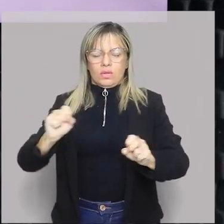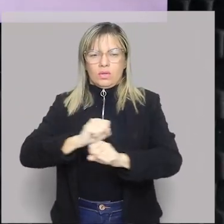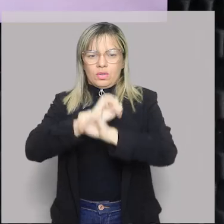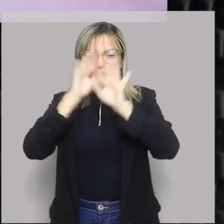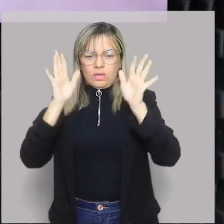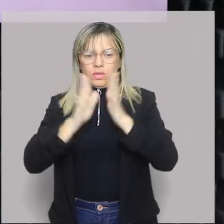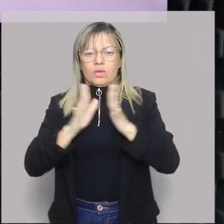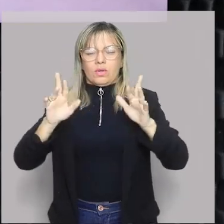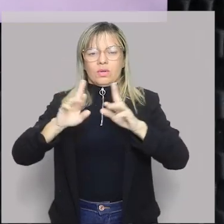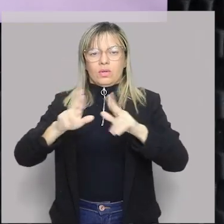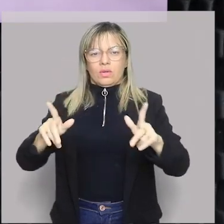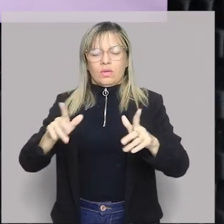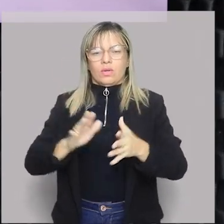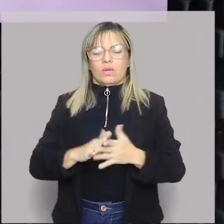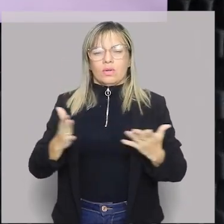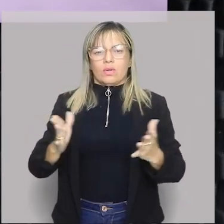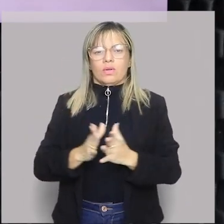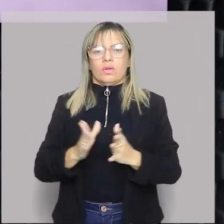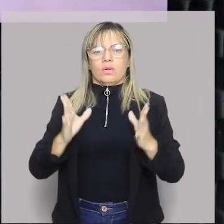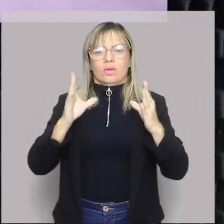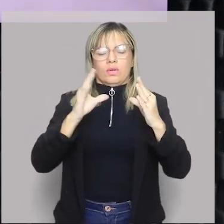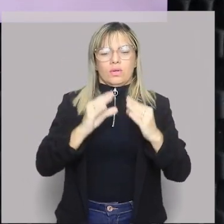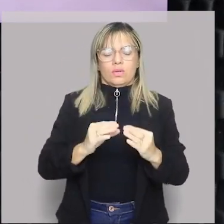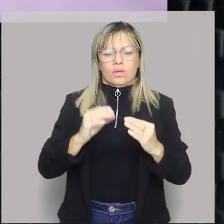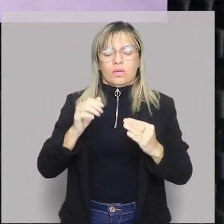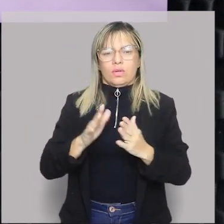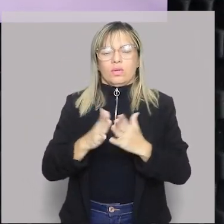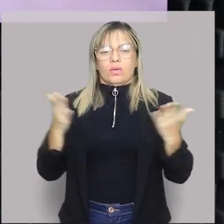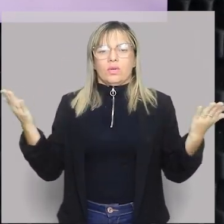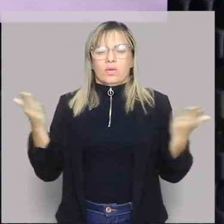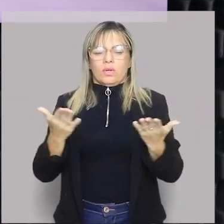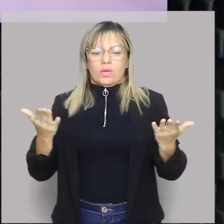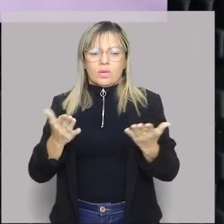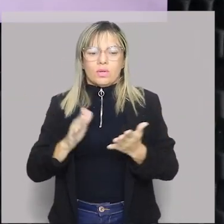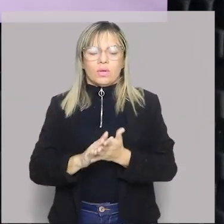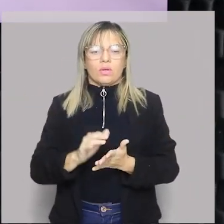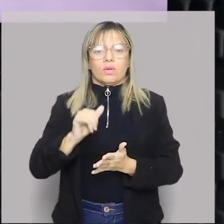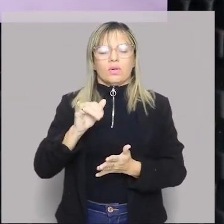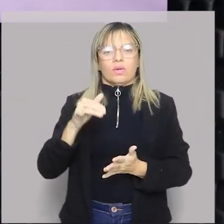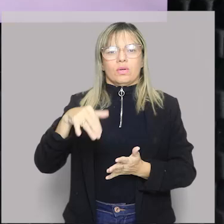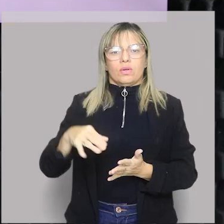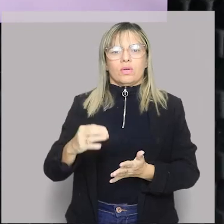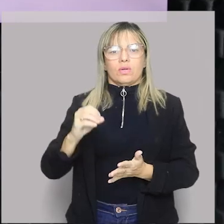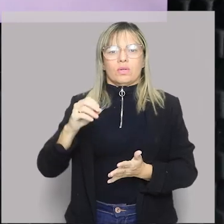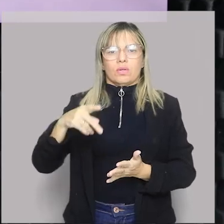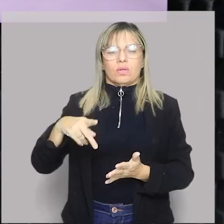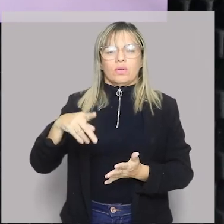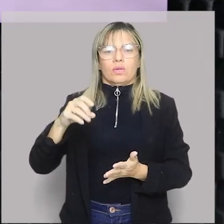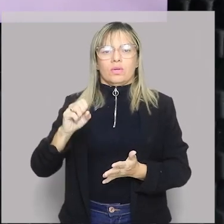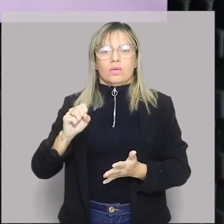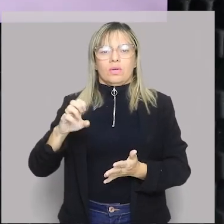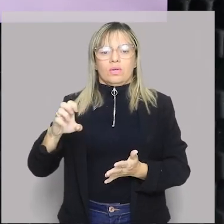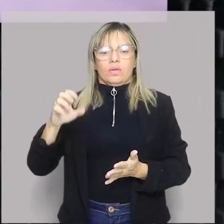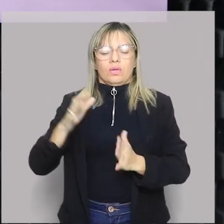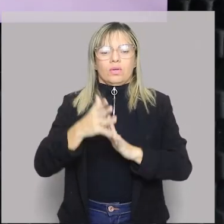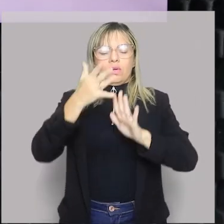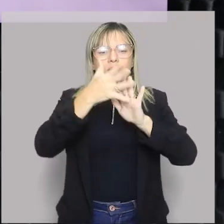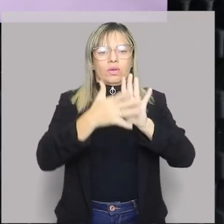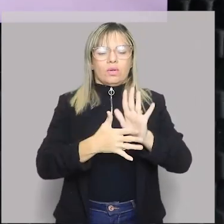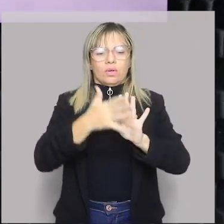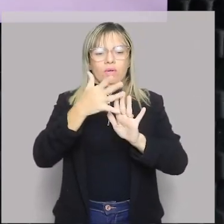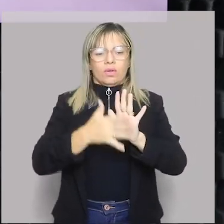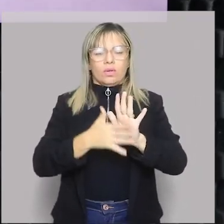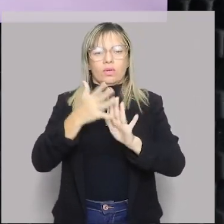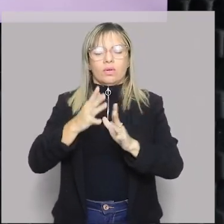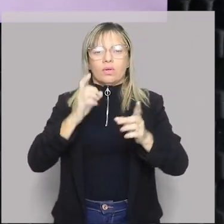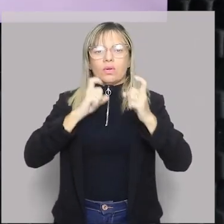aí a diferença, certo? Só resumindo aqui, hoje nós falamos da sinopse e do roteiro, certo? A